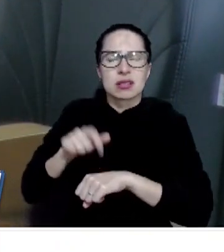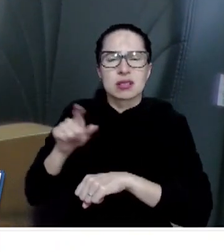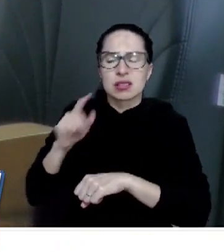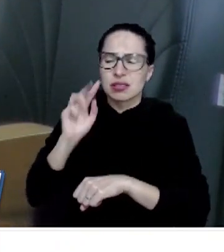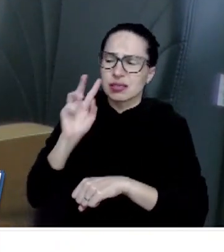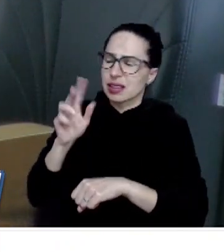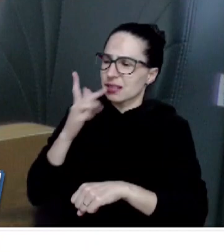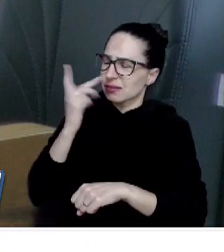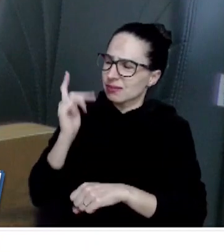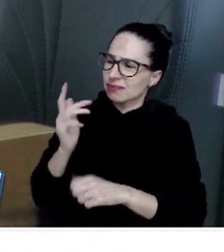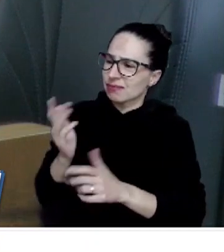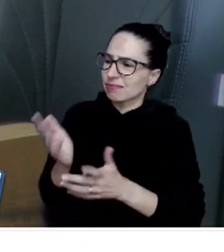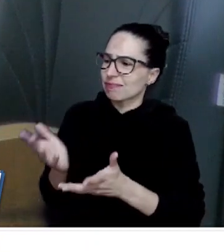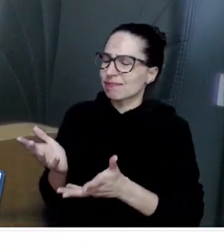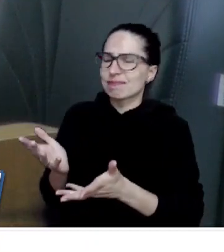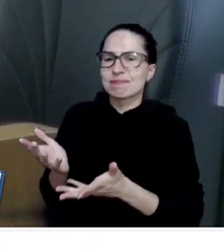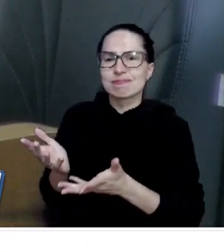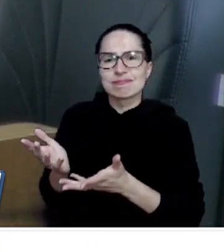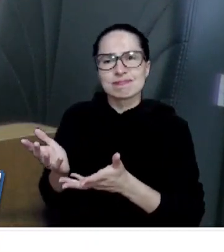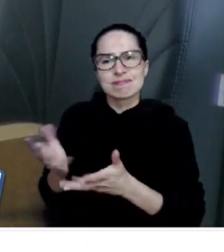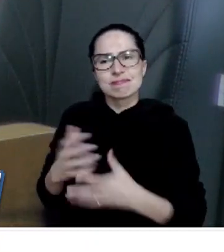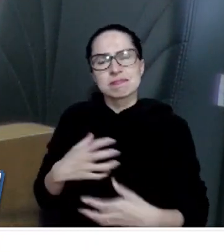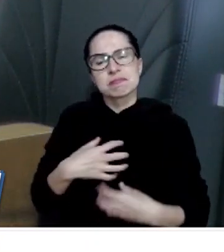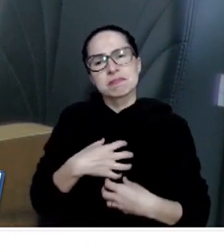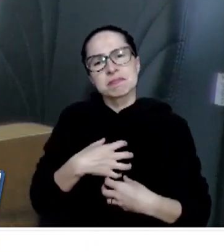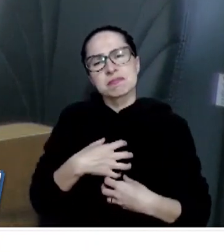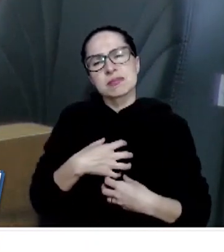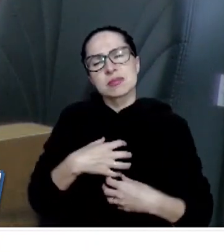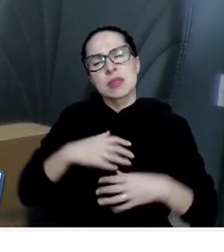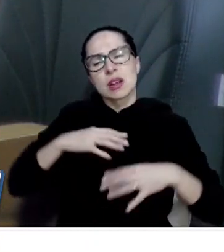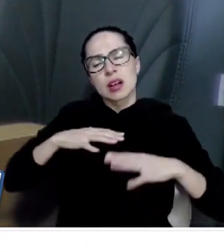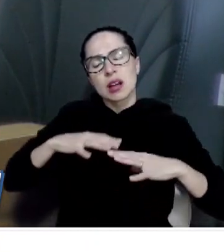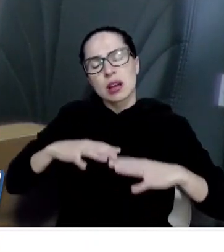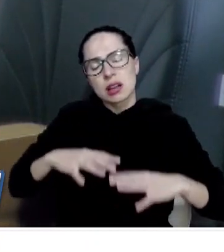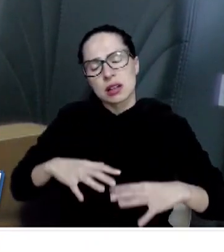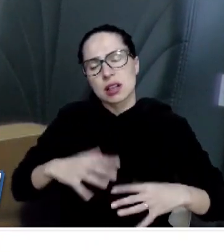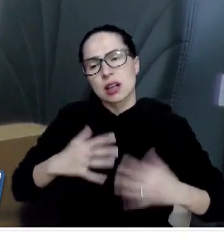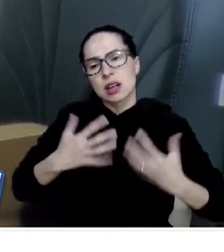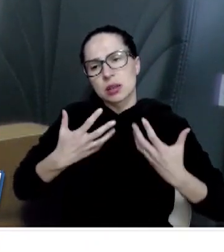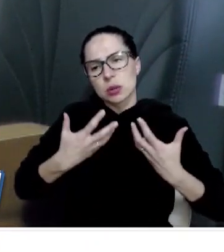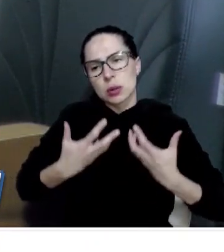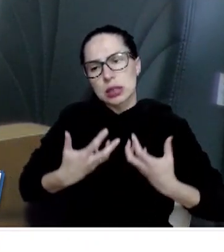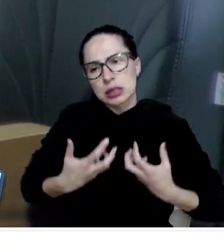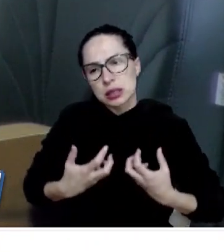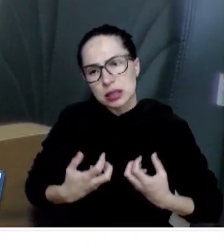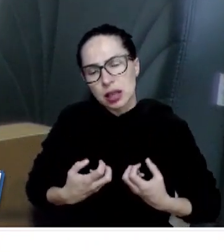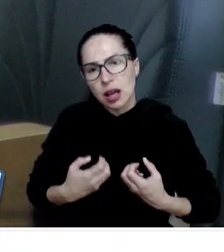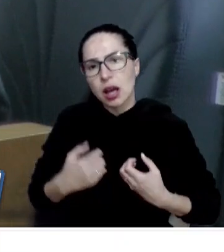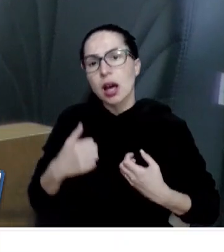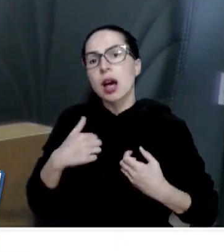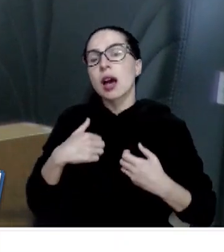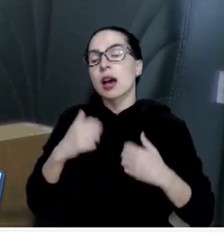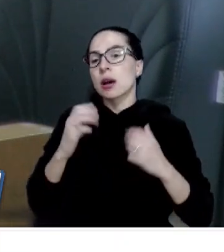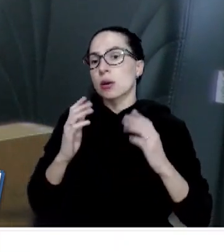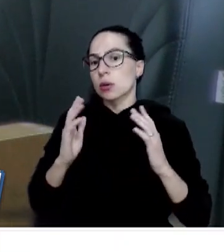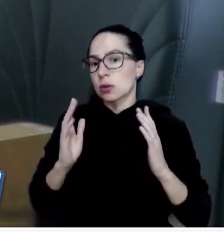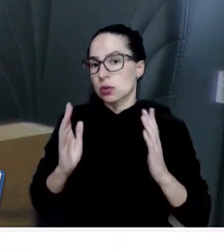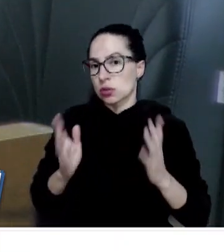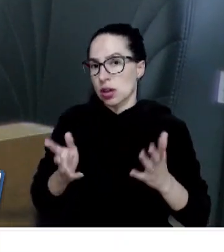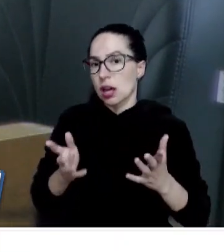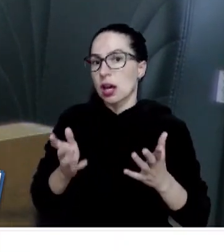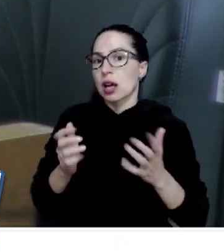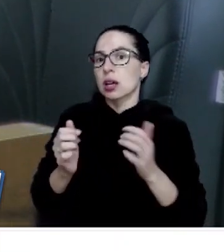ficam muito debilitadas, cansadas. Eu estive e